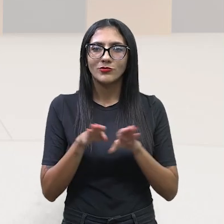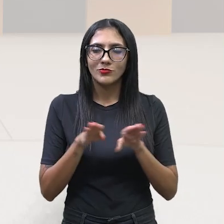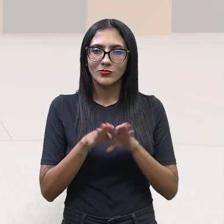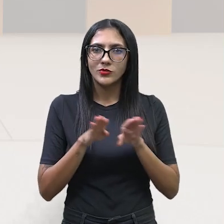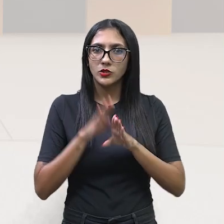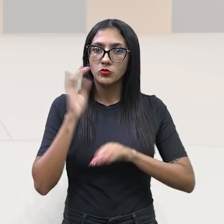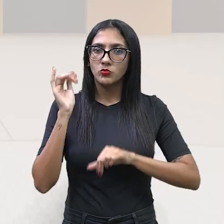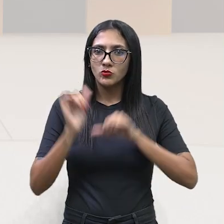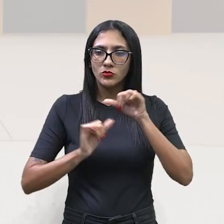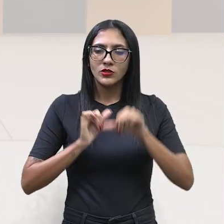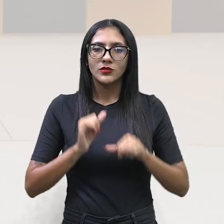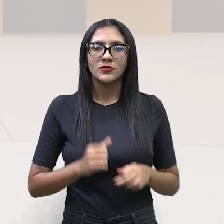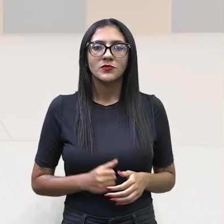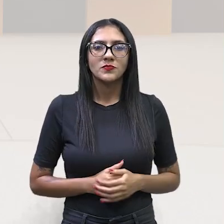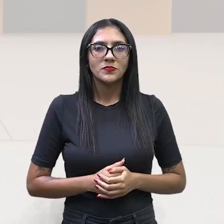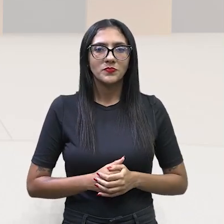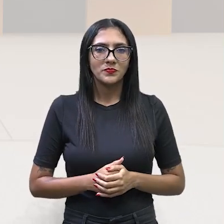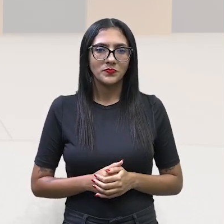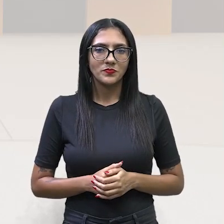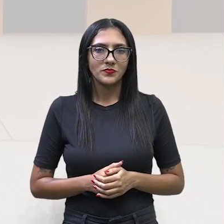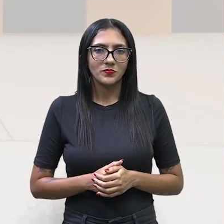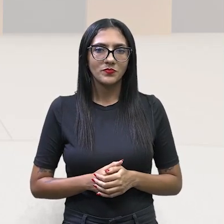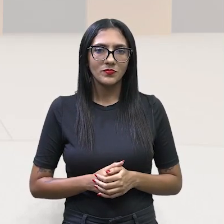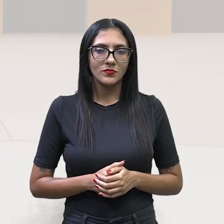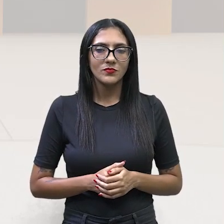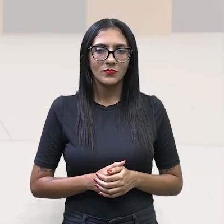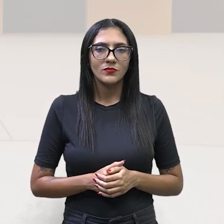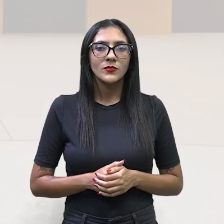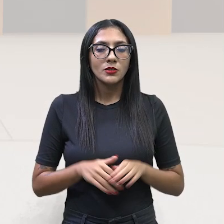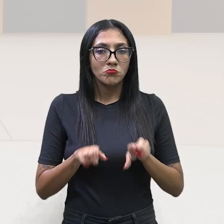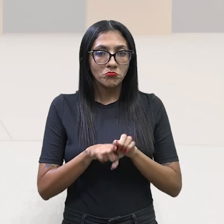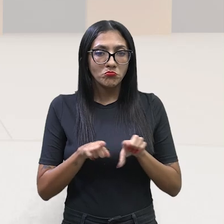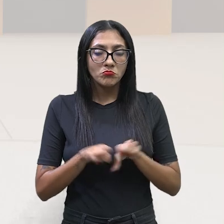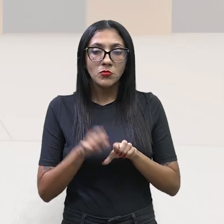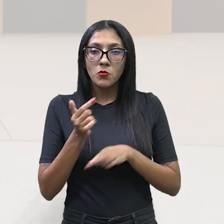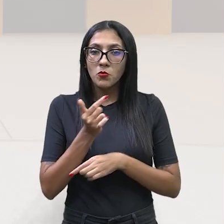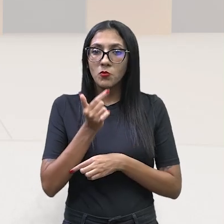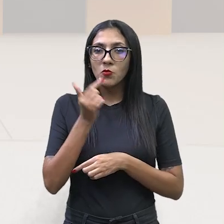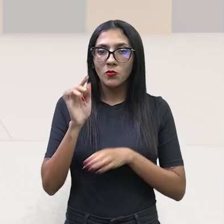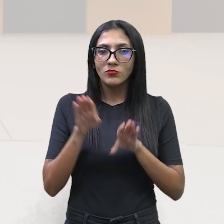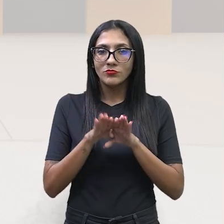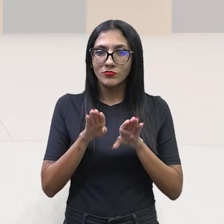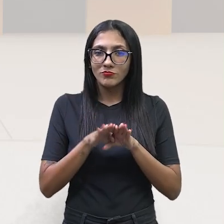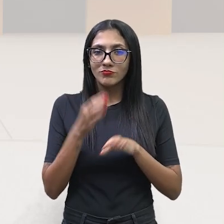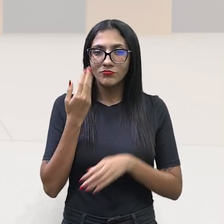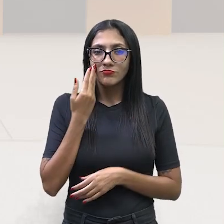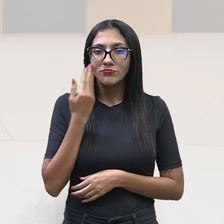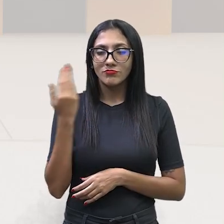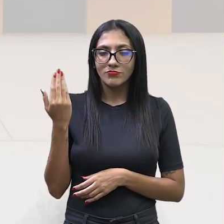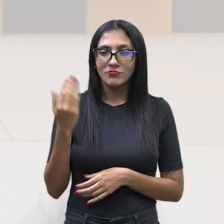e avançar. Mas nós temos ainda aí mais uma ocupação para apresentar para você, que é o agricultor